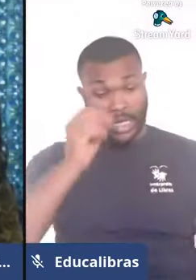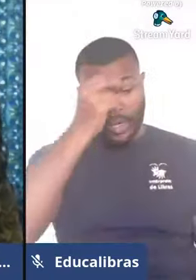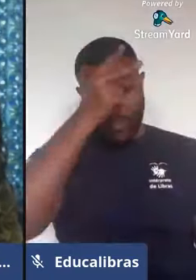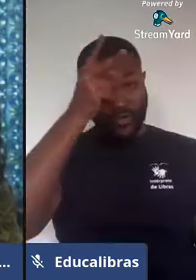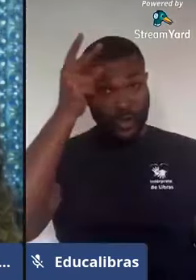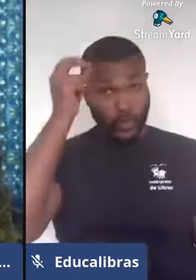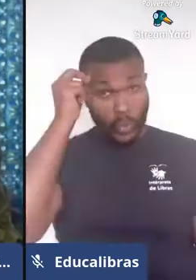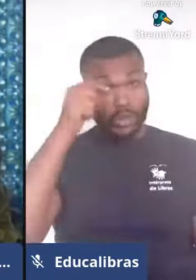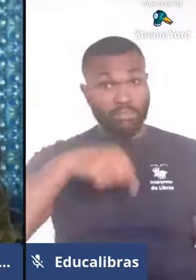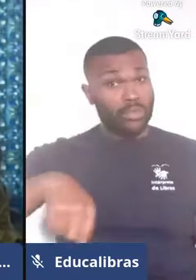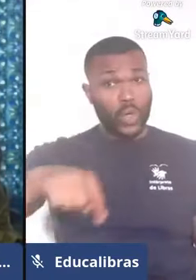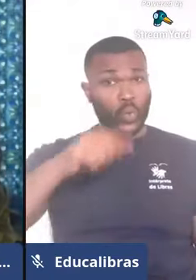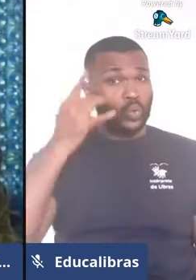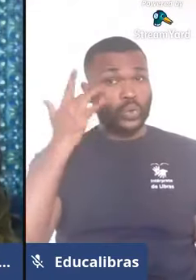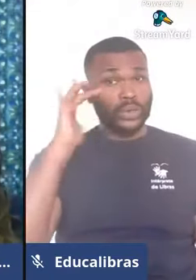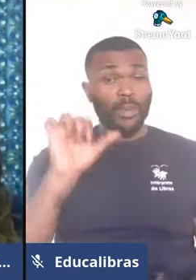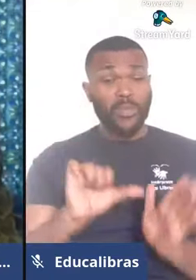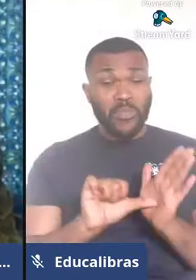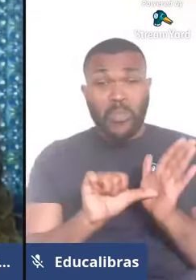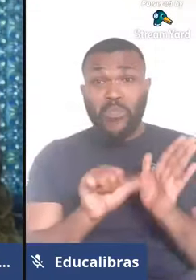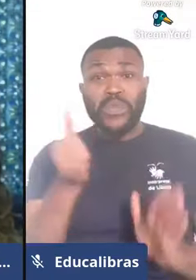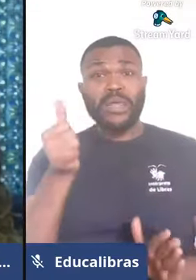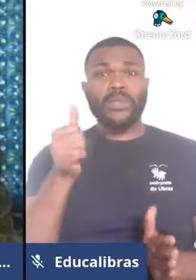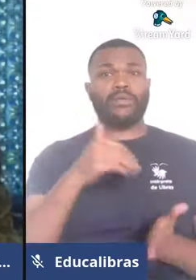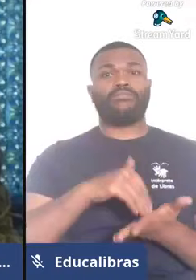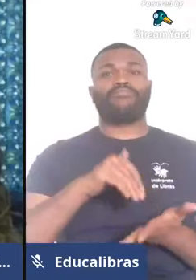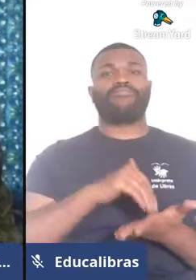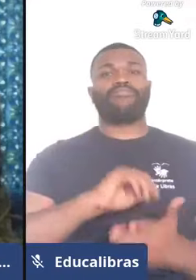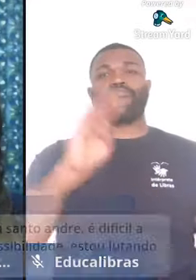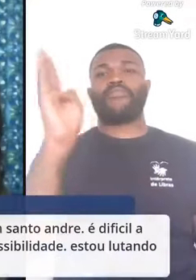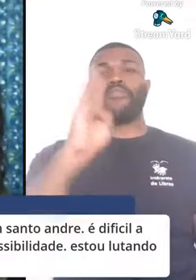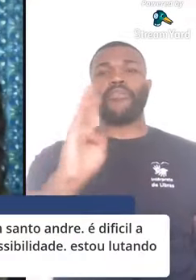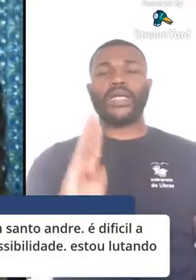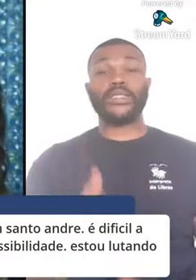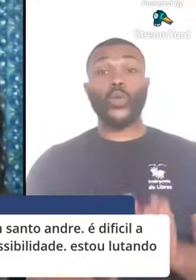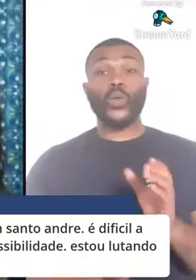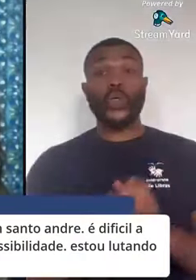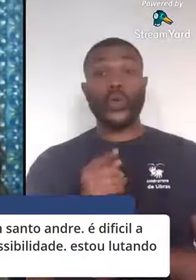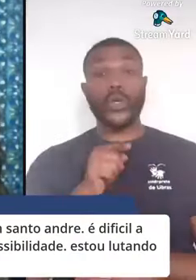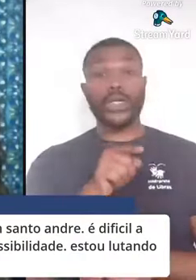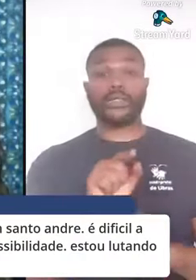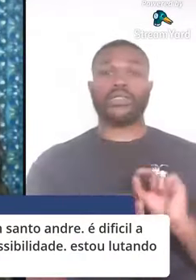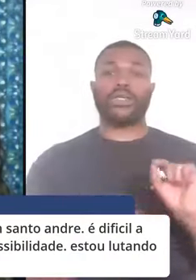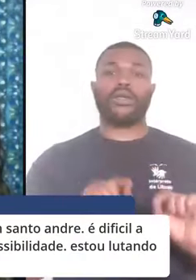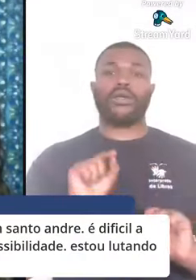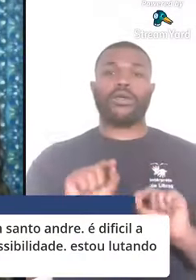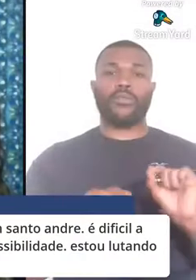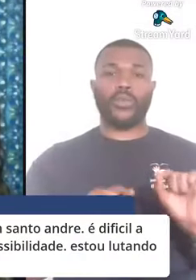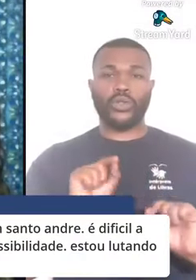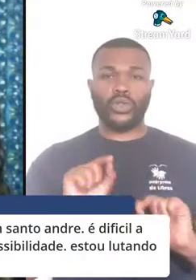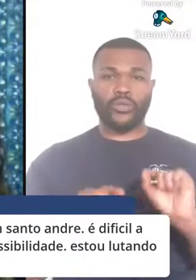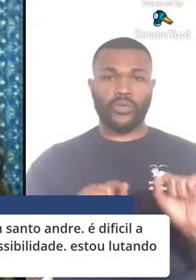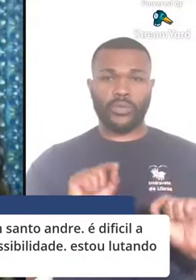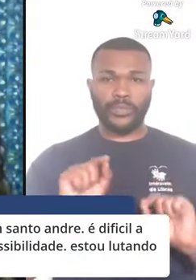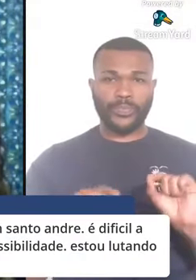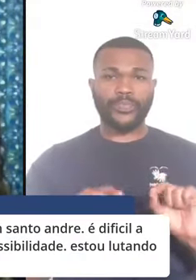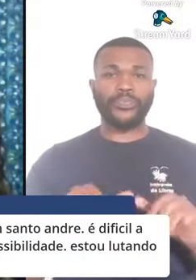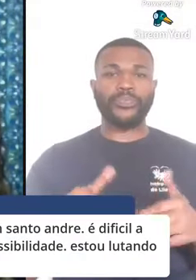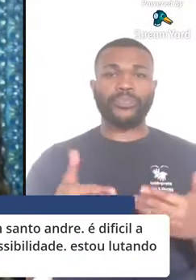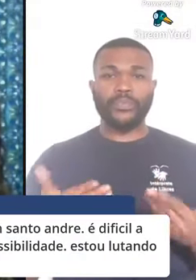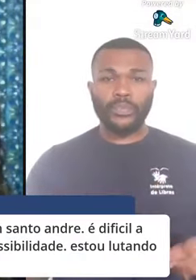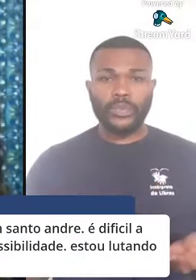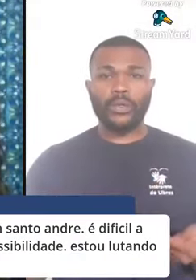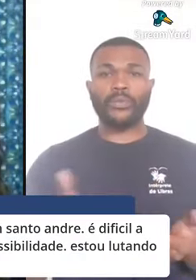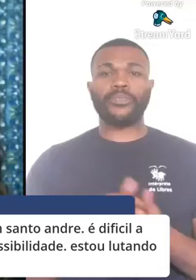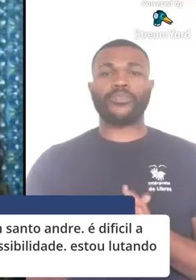foi a primeira secretaria do Brasil a ser criada com essa finalidade. E isso foi muito bacana, porque ela foi criada por